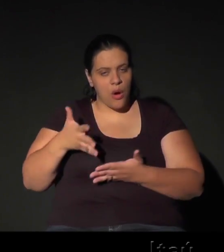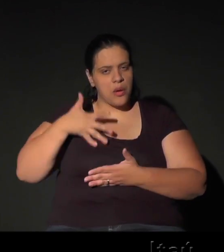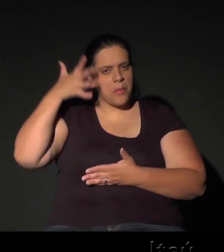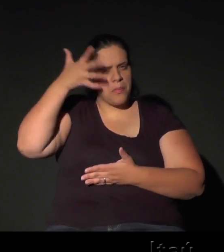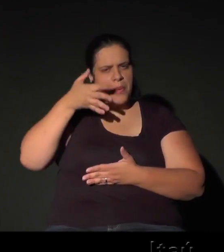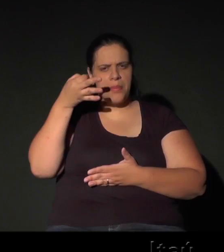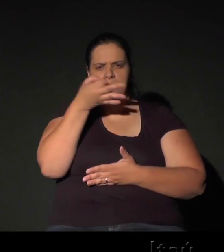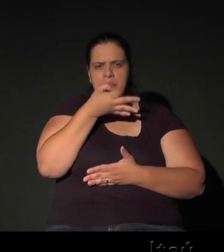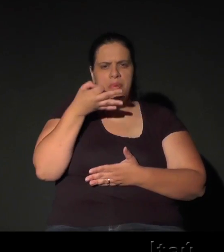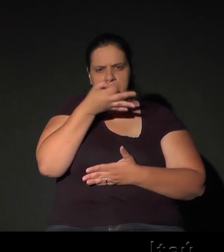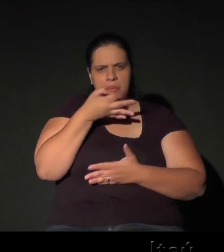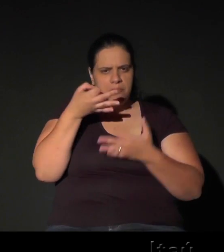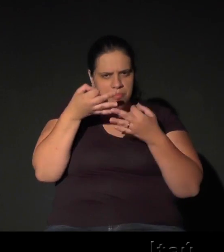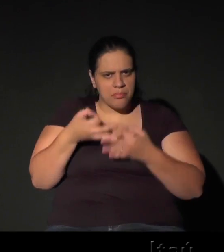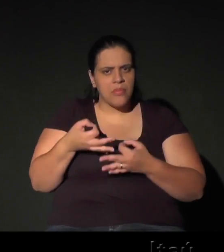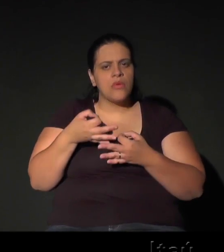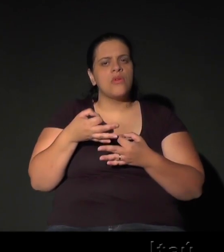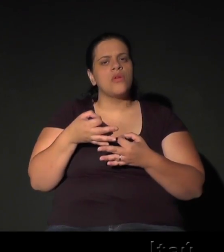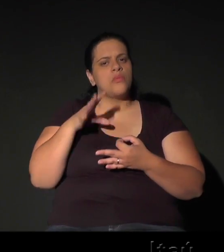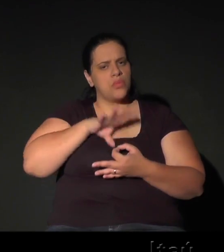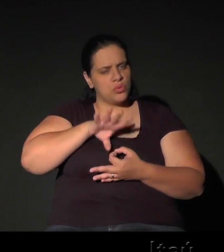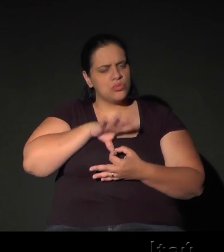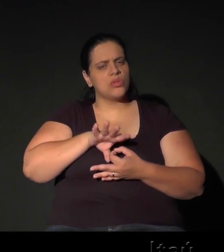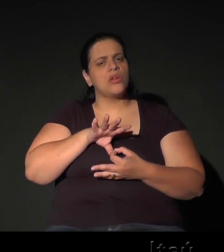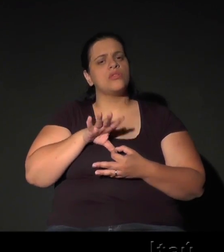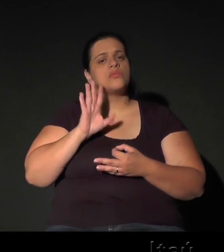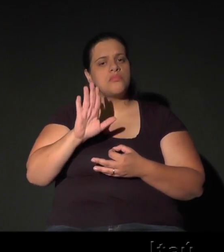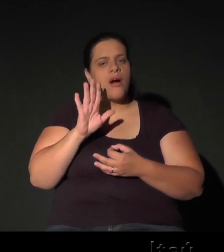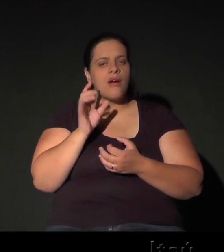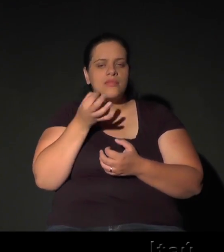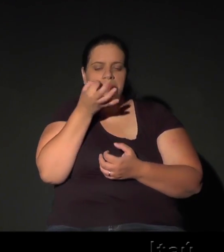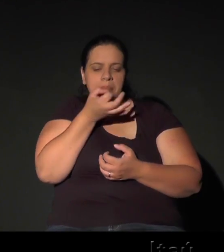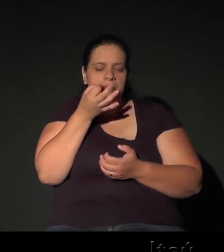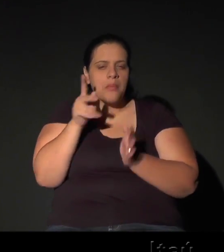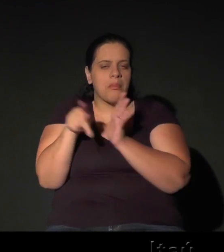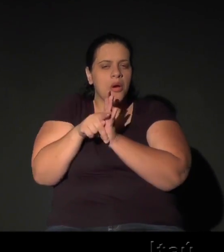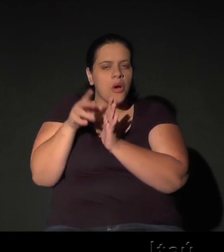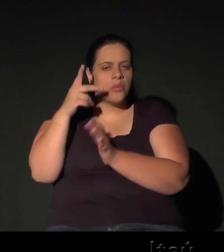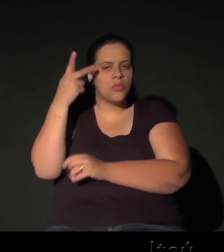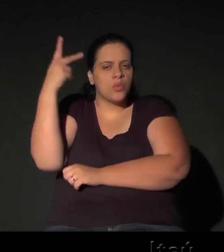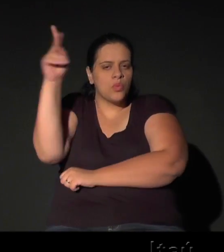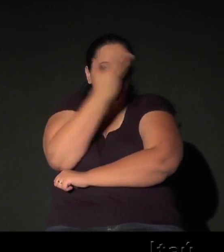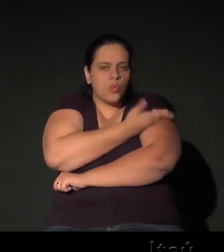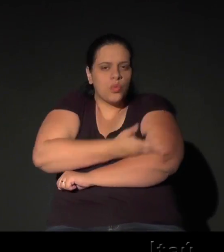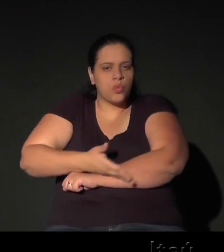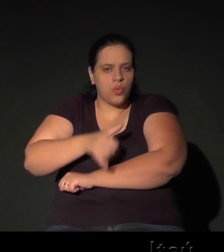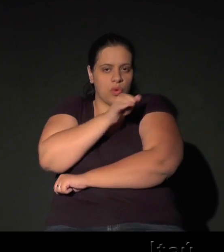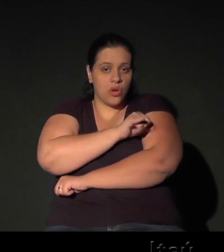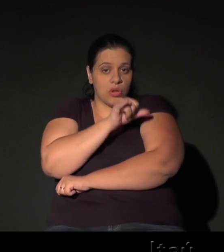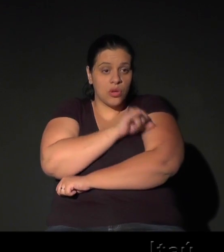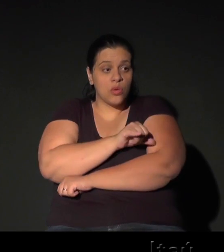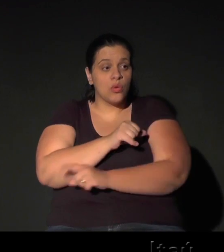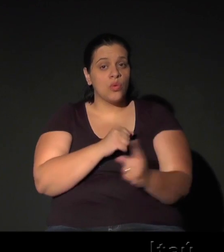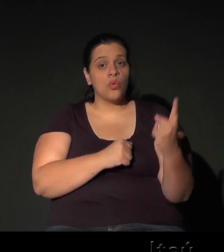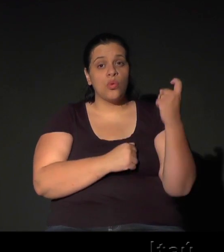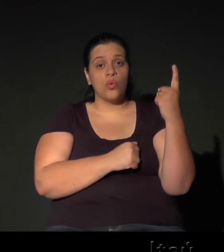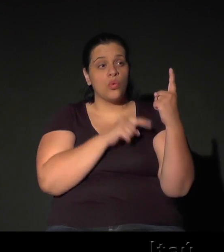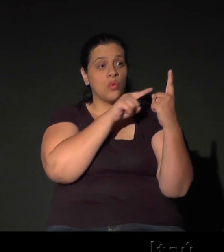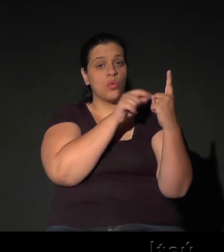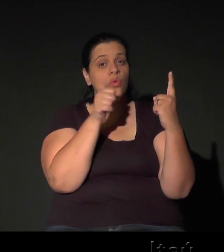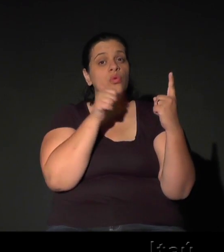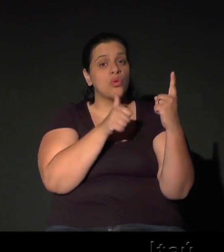com sotaque carioca eu pudesse só ela foi a única pessoa que